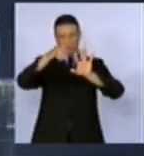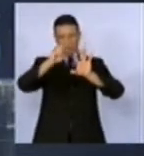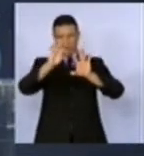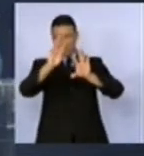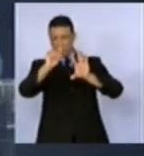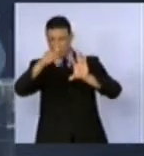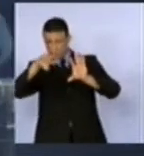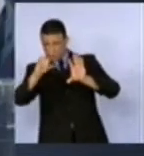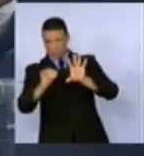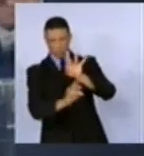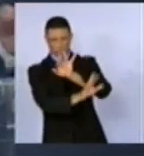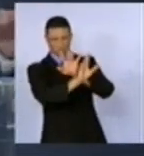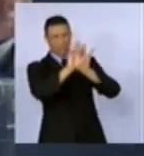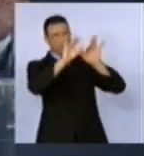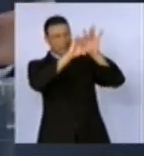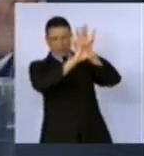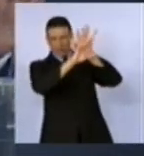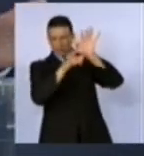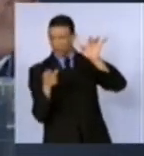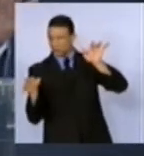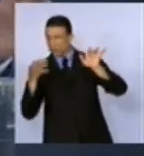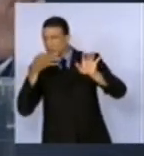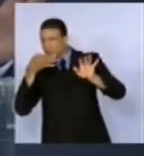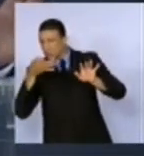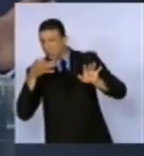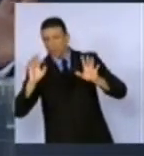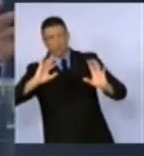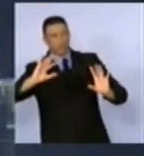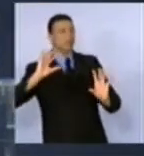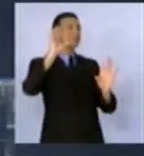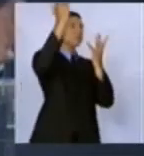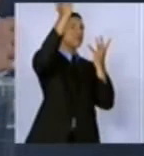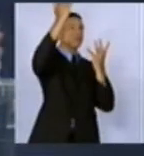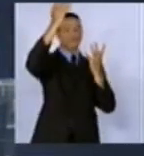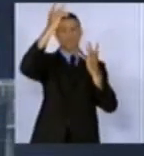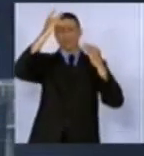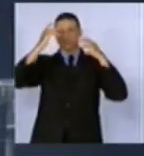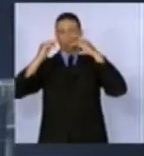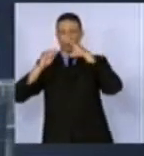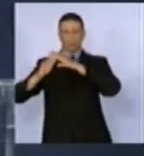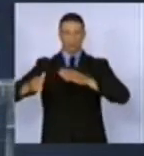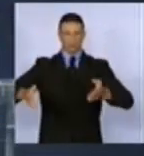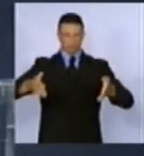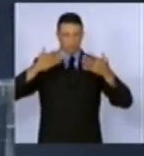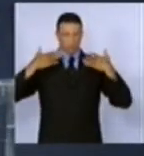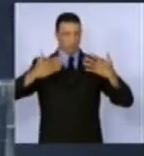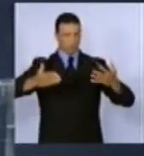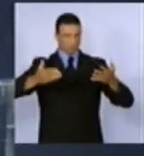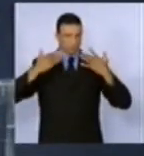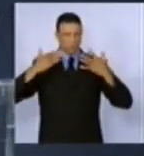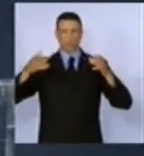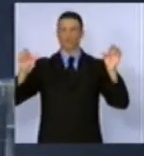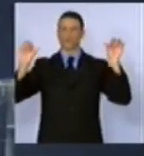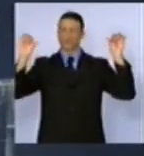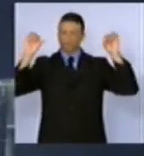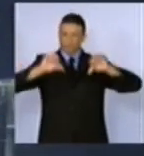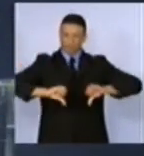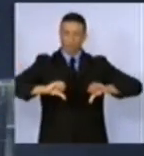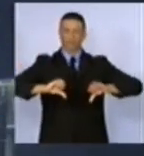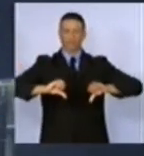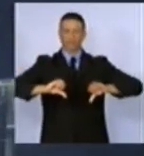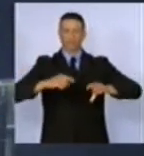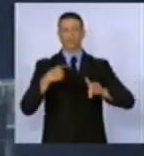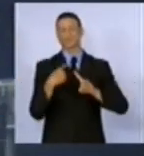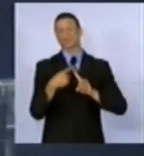ambiental sob o ponto de vista da mudança de clima do efeito estufa o balanço ambiental será negativo